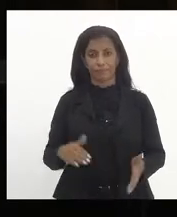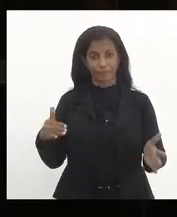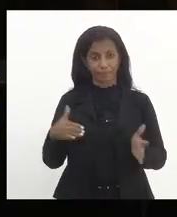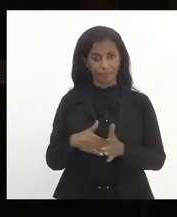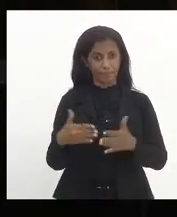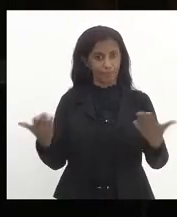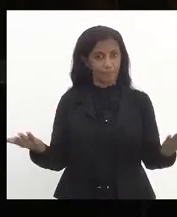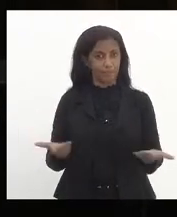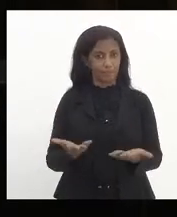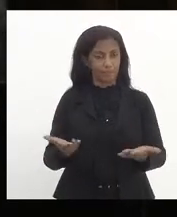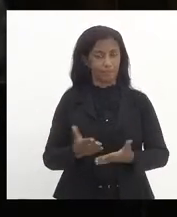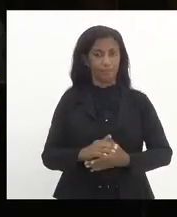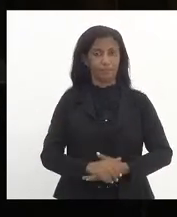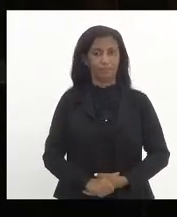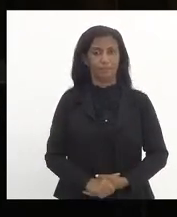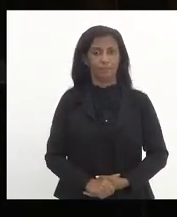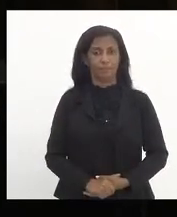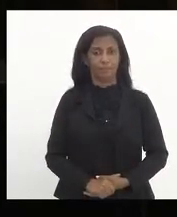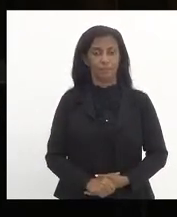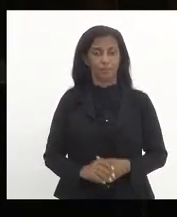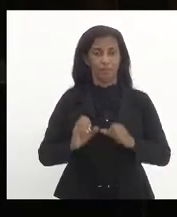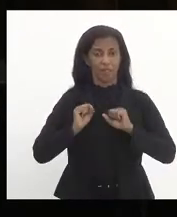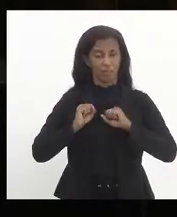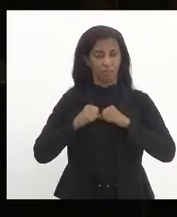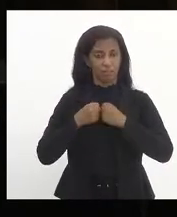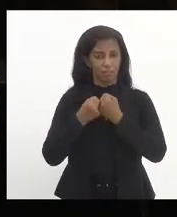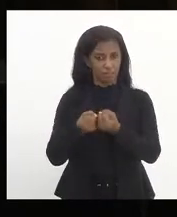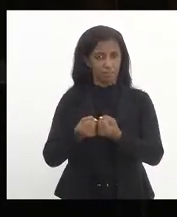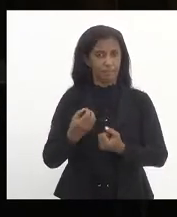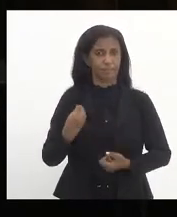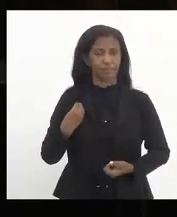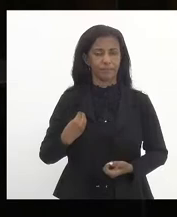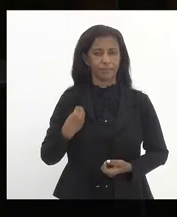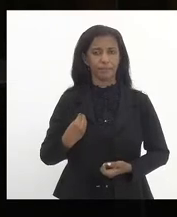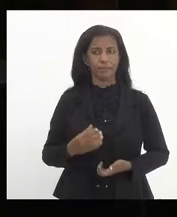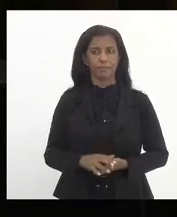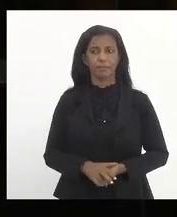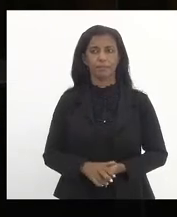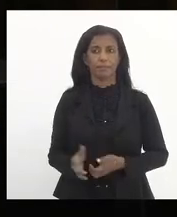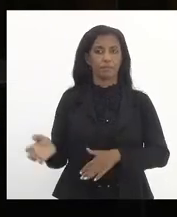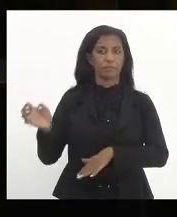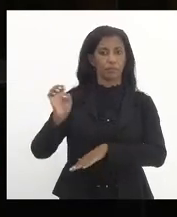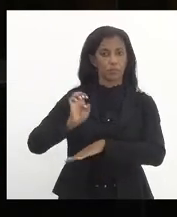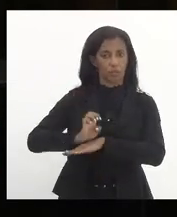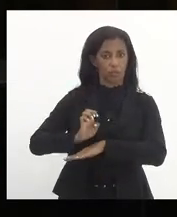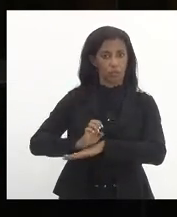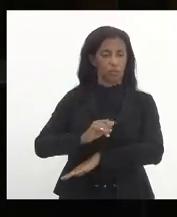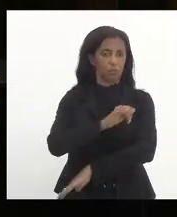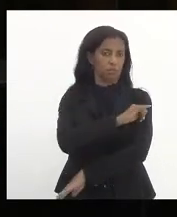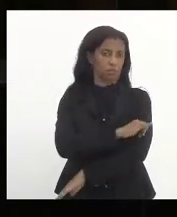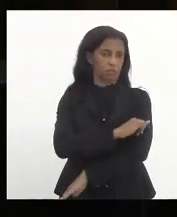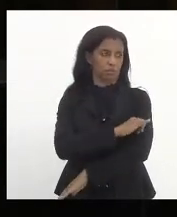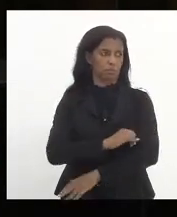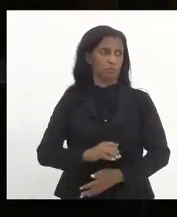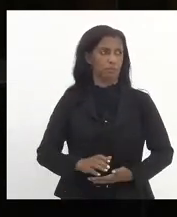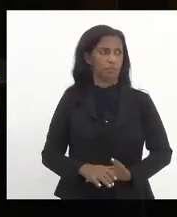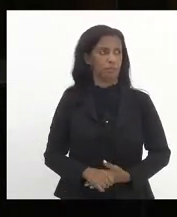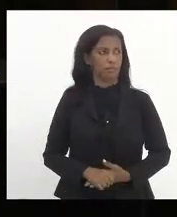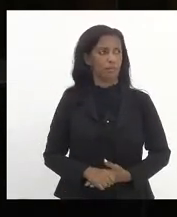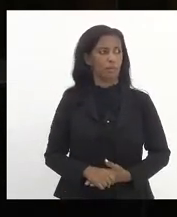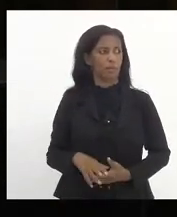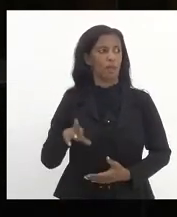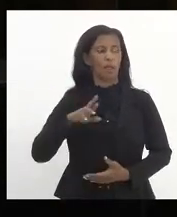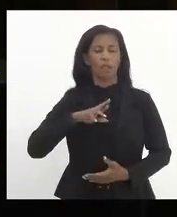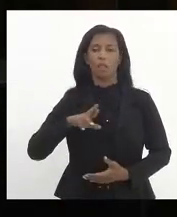agora, as forças vivas do Estado do Rio de Janeiro não